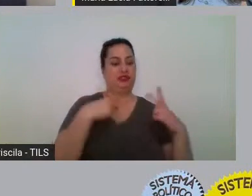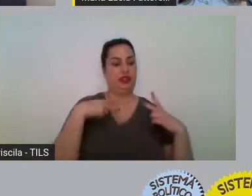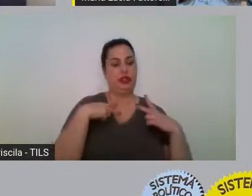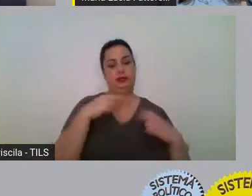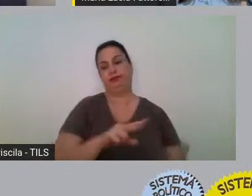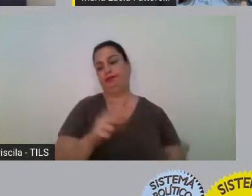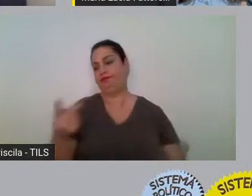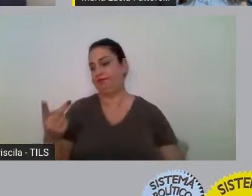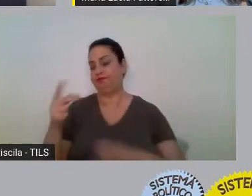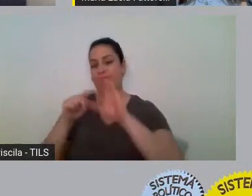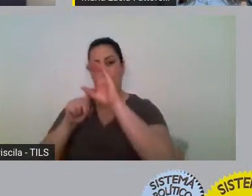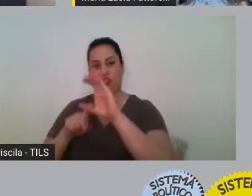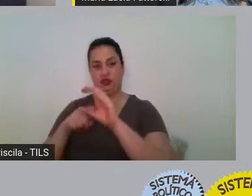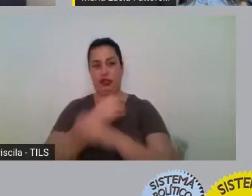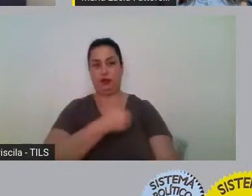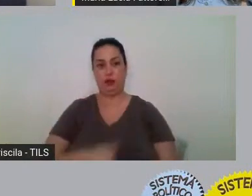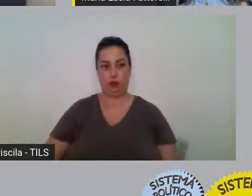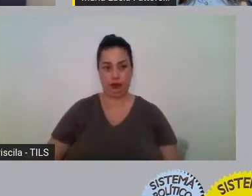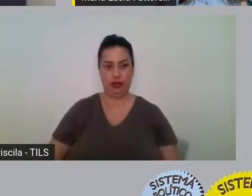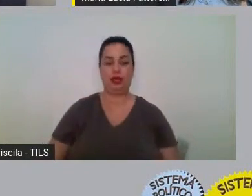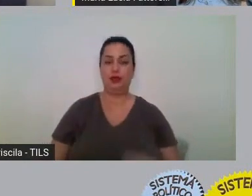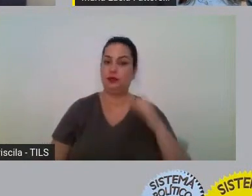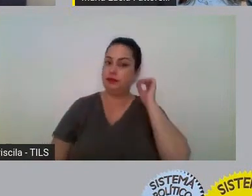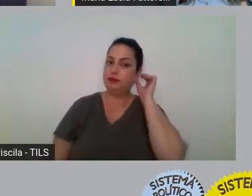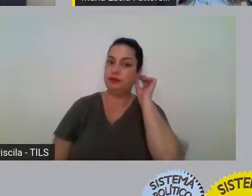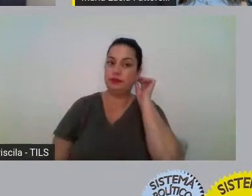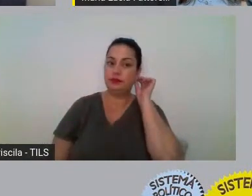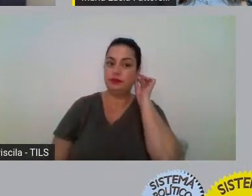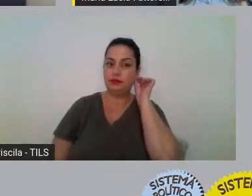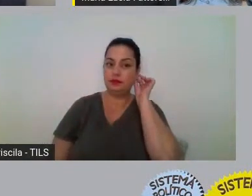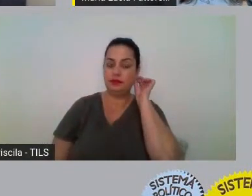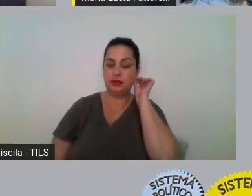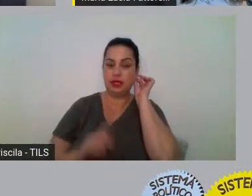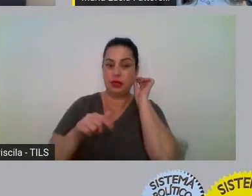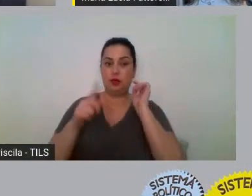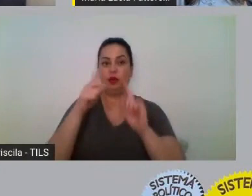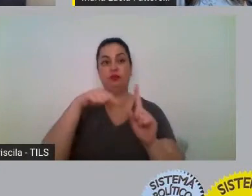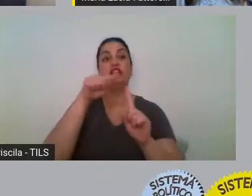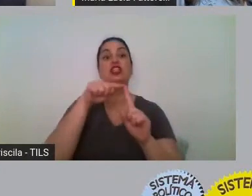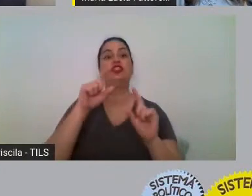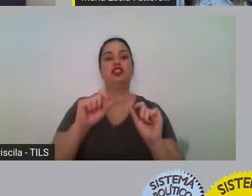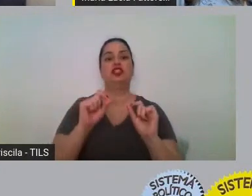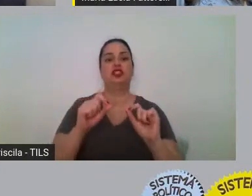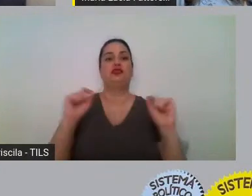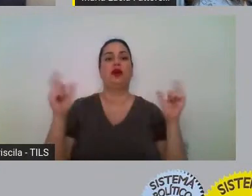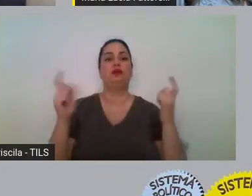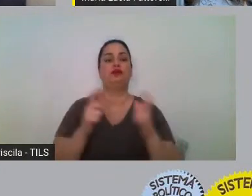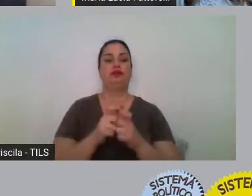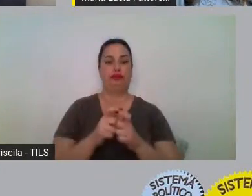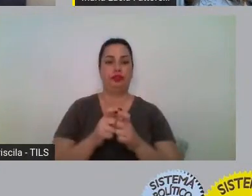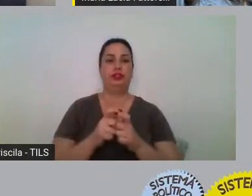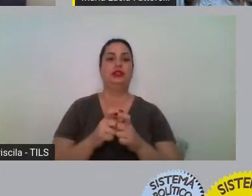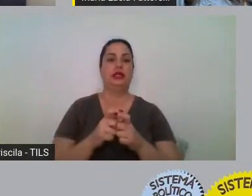verdadeiro extermínio. Em 2016, 154 países tiveram